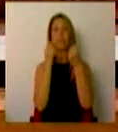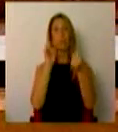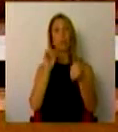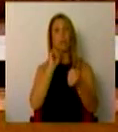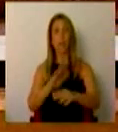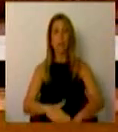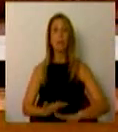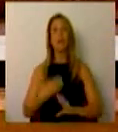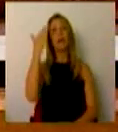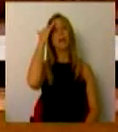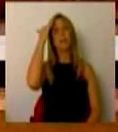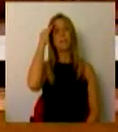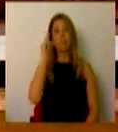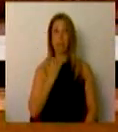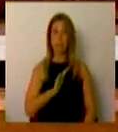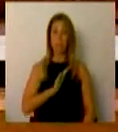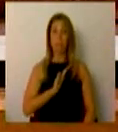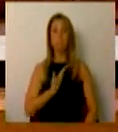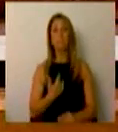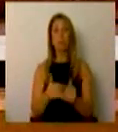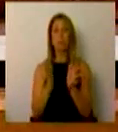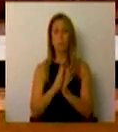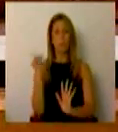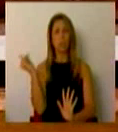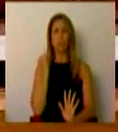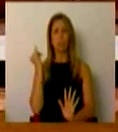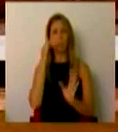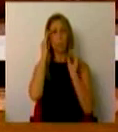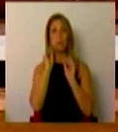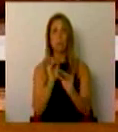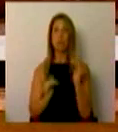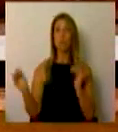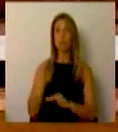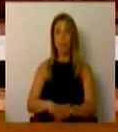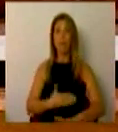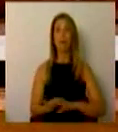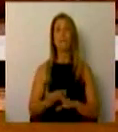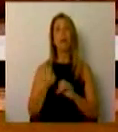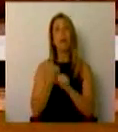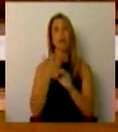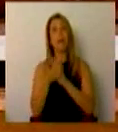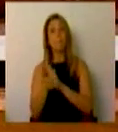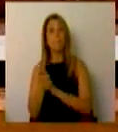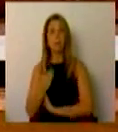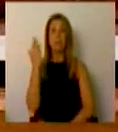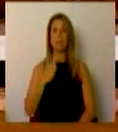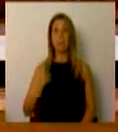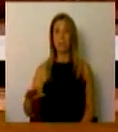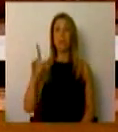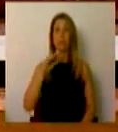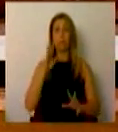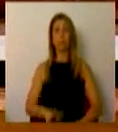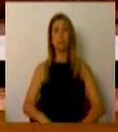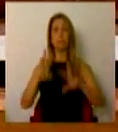de reforço da capacidade de ID em todas as instituições do ensino superior, de reforço do emprego científico e de desenvolvimento das